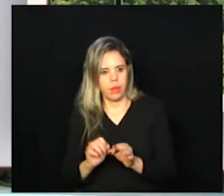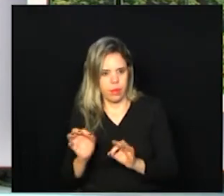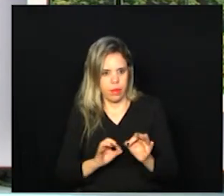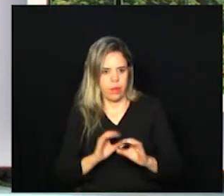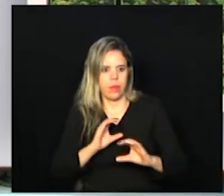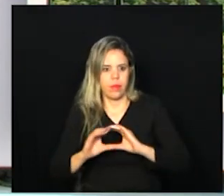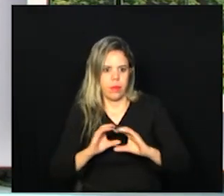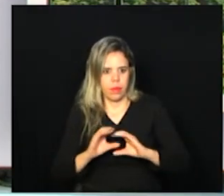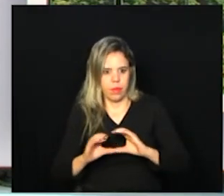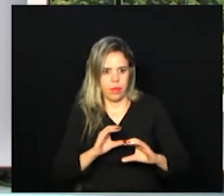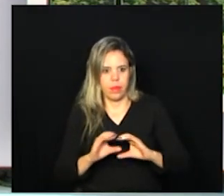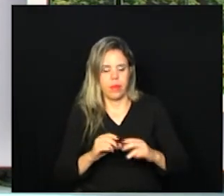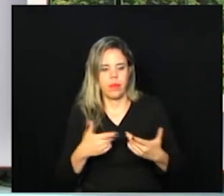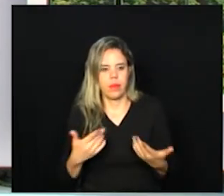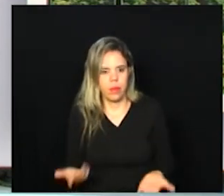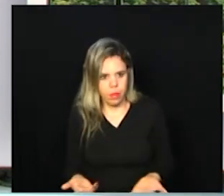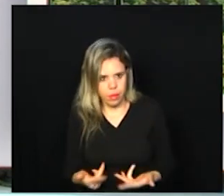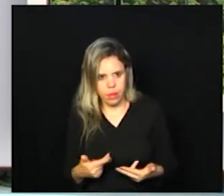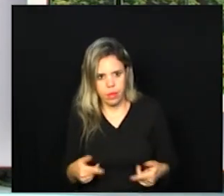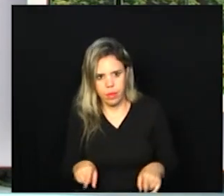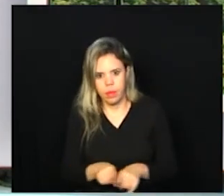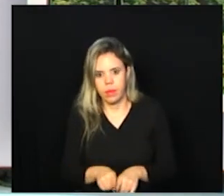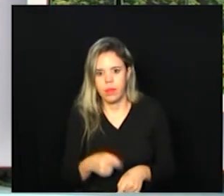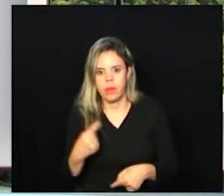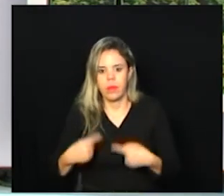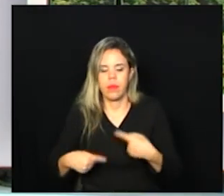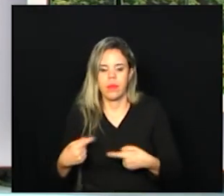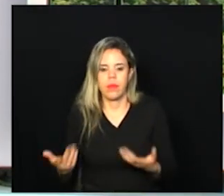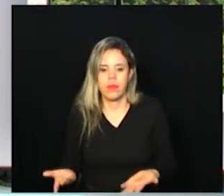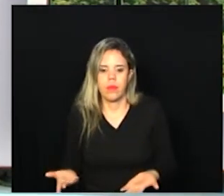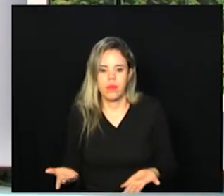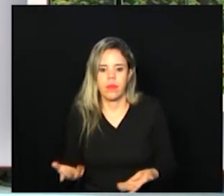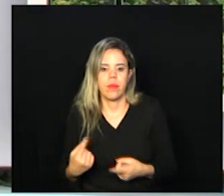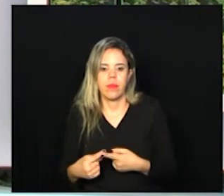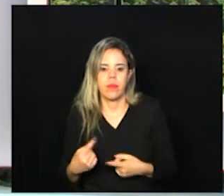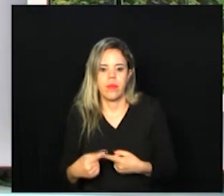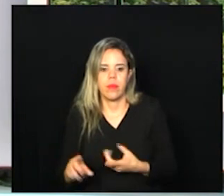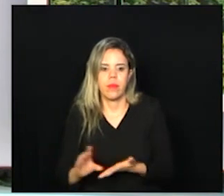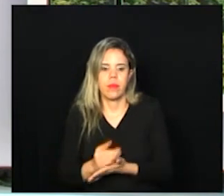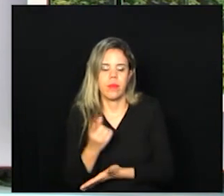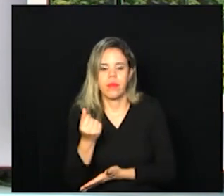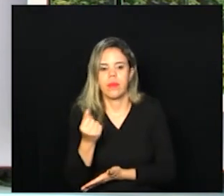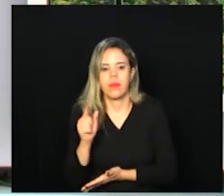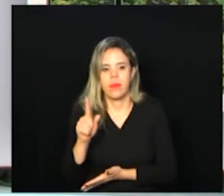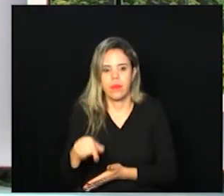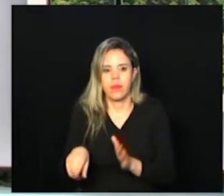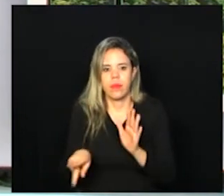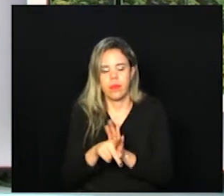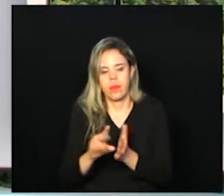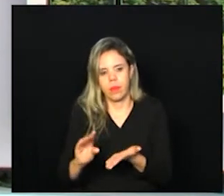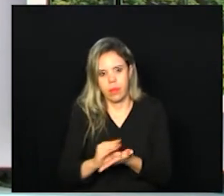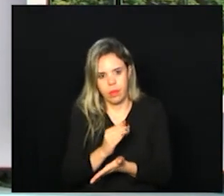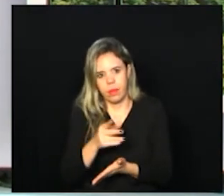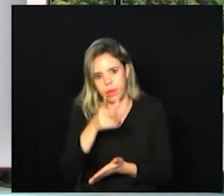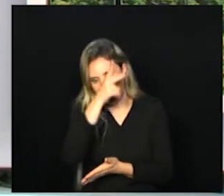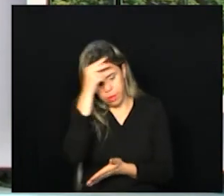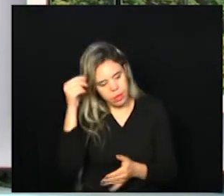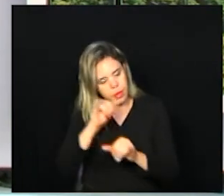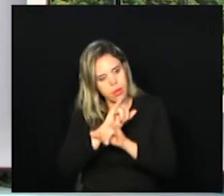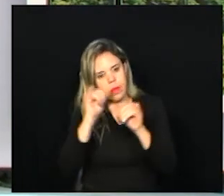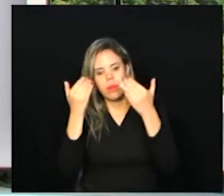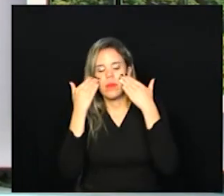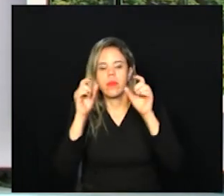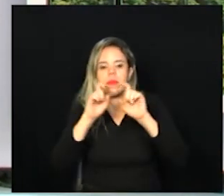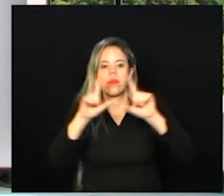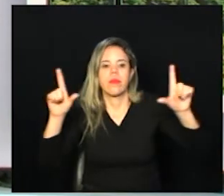articulação da rede. Uma das questões que nós discutimos, inclusive porque no orçamento é previsto verba de publicidade,